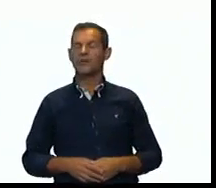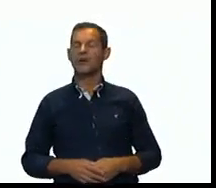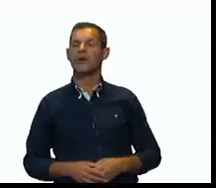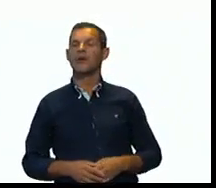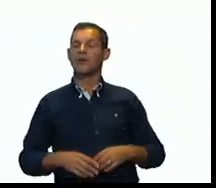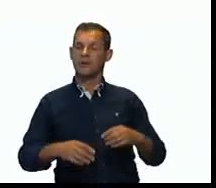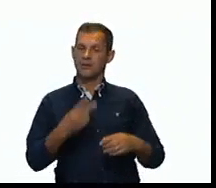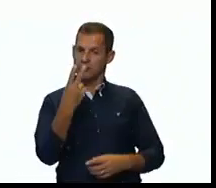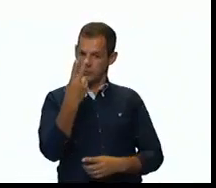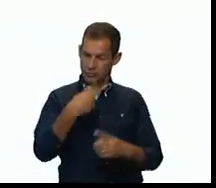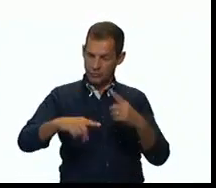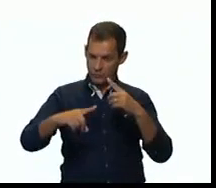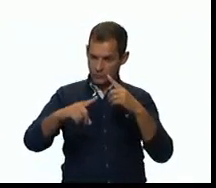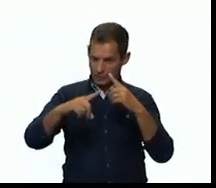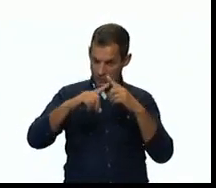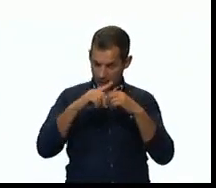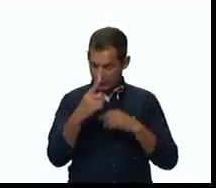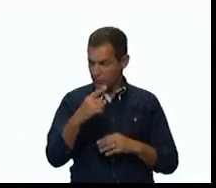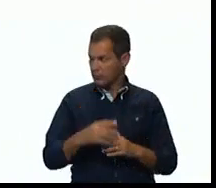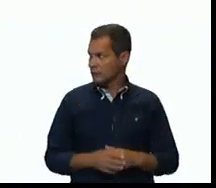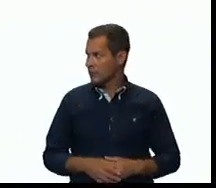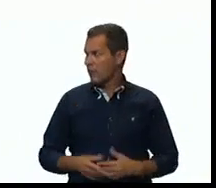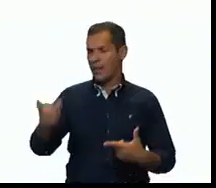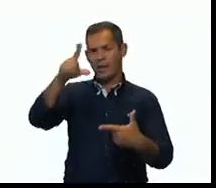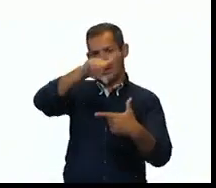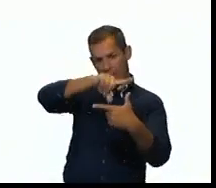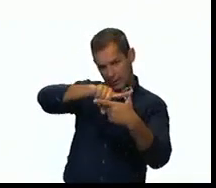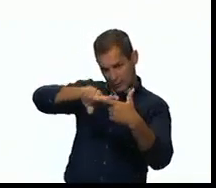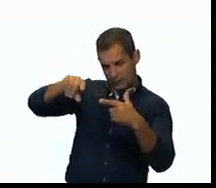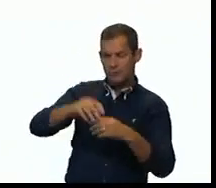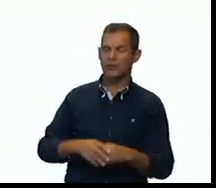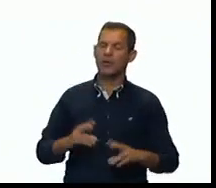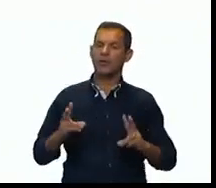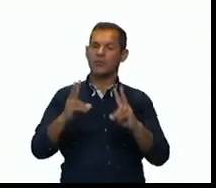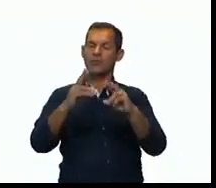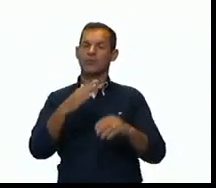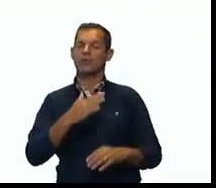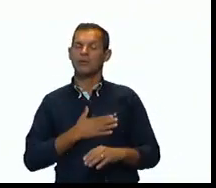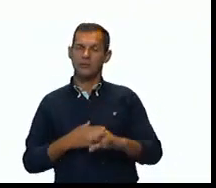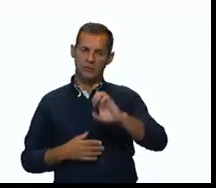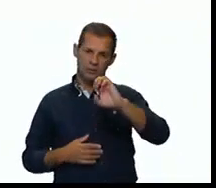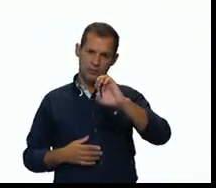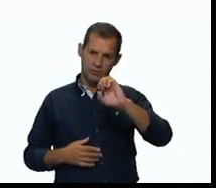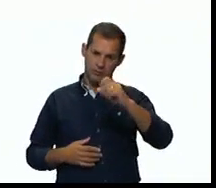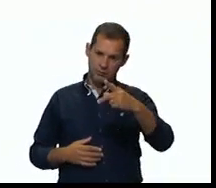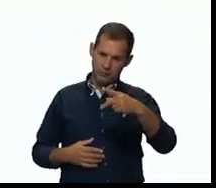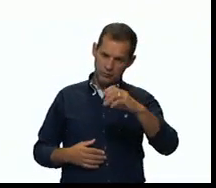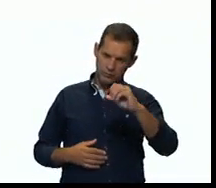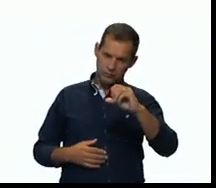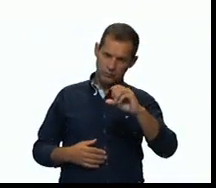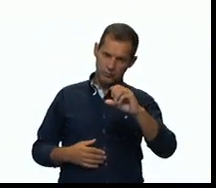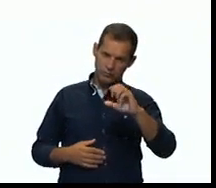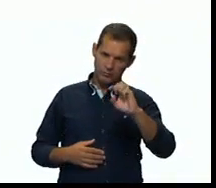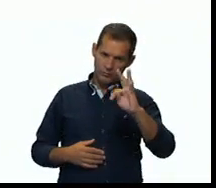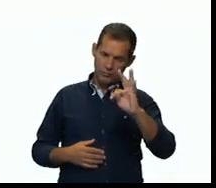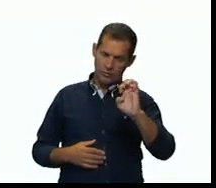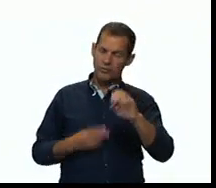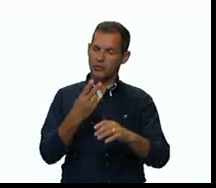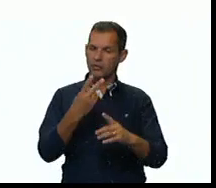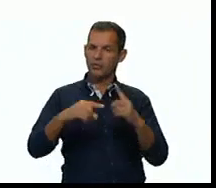somar 2 mais 1, dividido pelo valor do meu expoente. 2 mais 1 nós temos